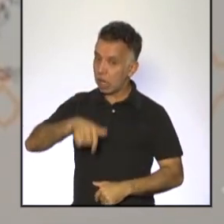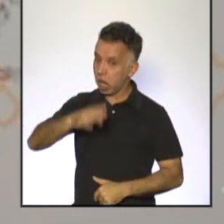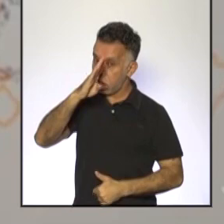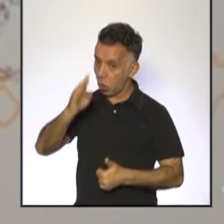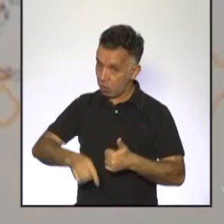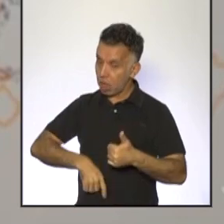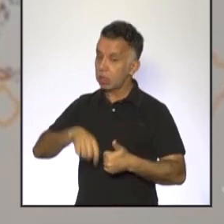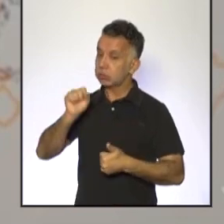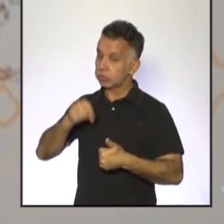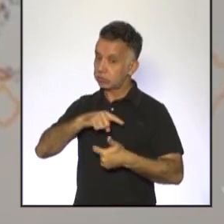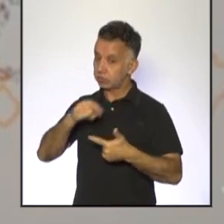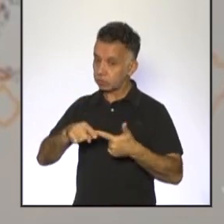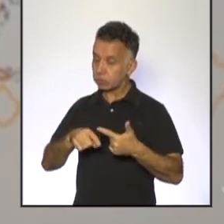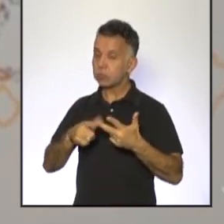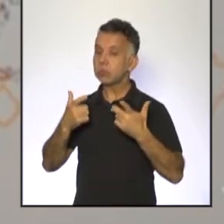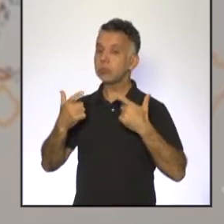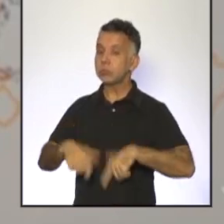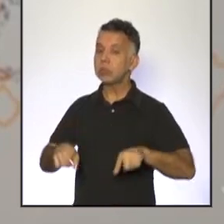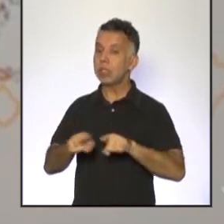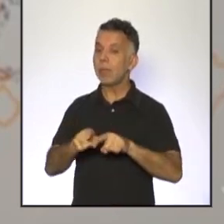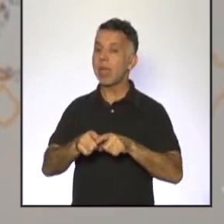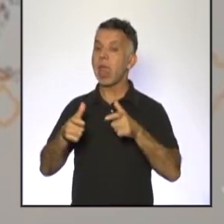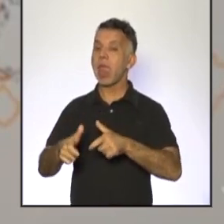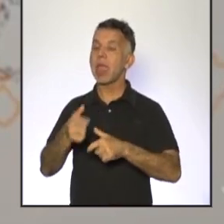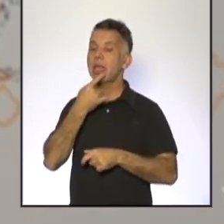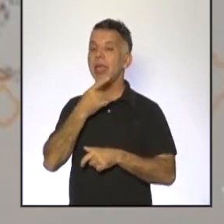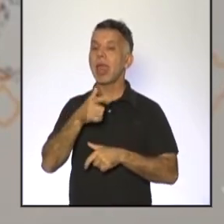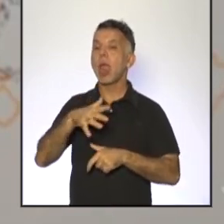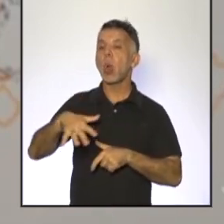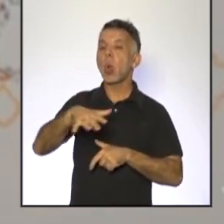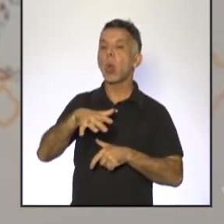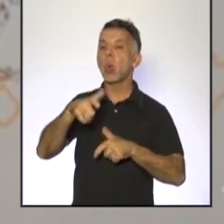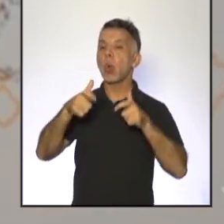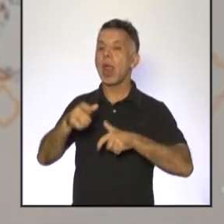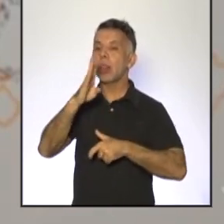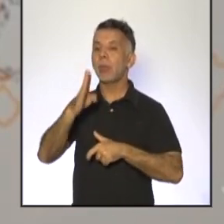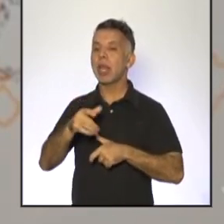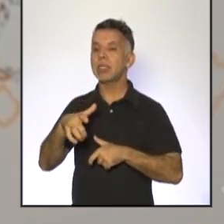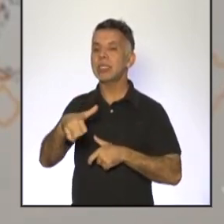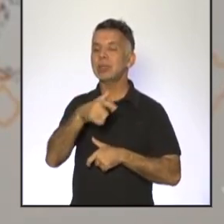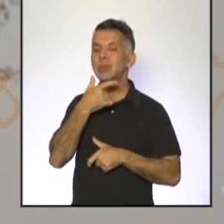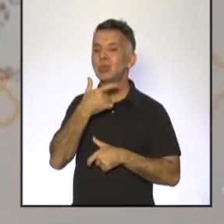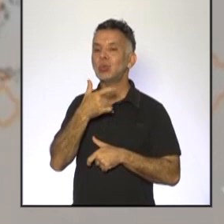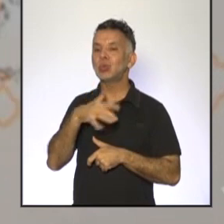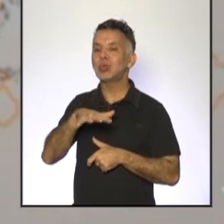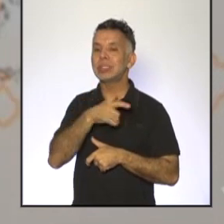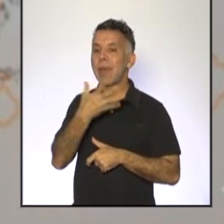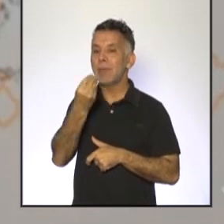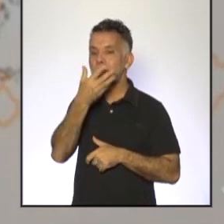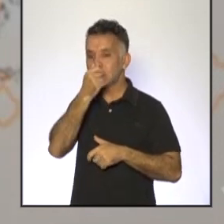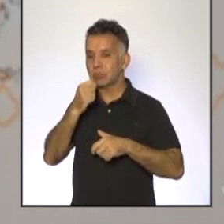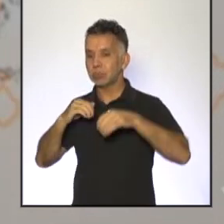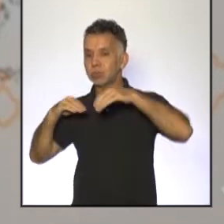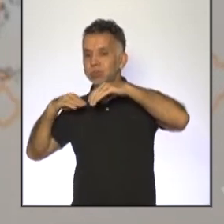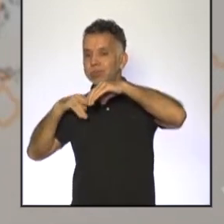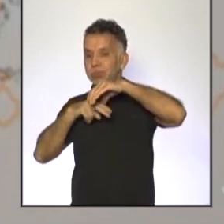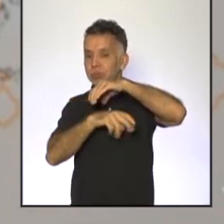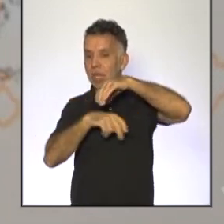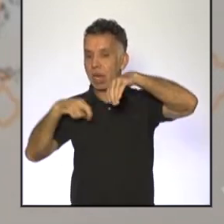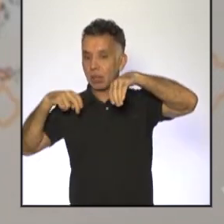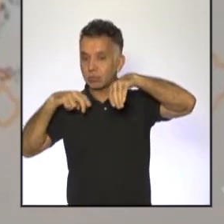Brasil. Terceiro, regiões kársticas, regiões de muitas grutas,